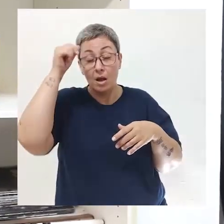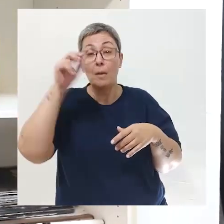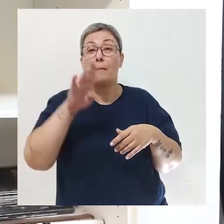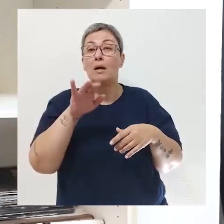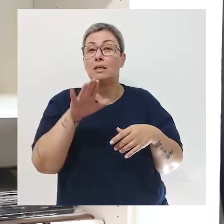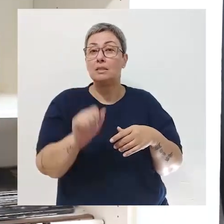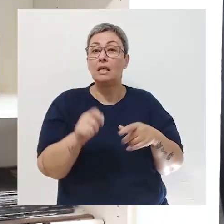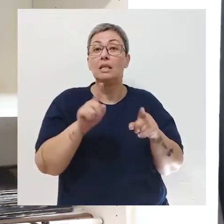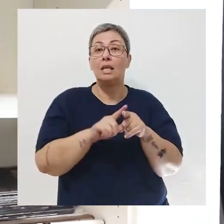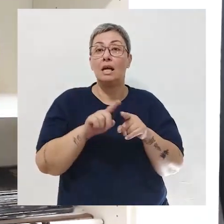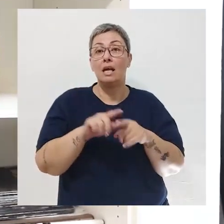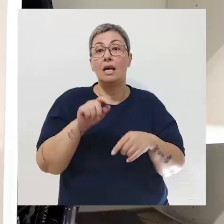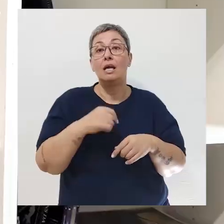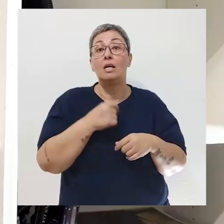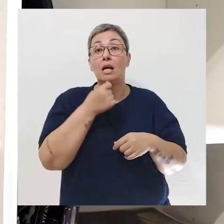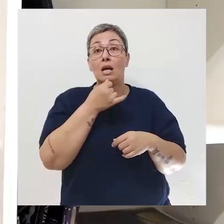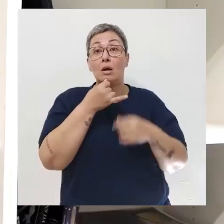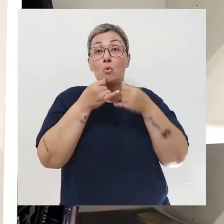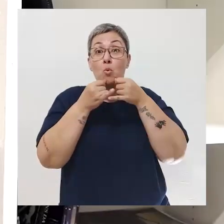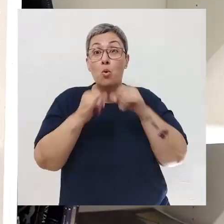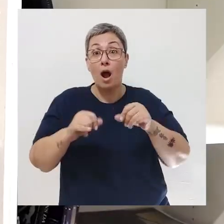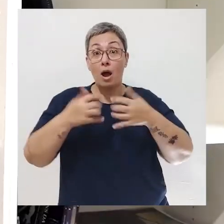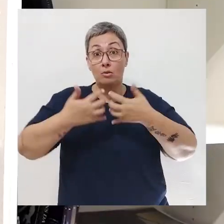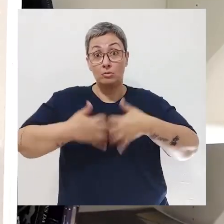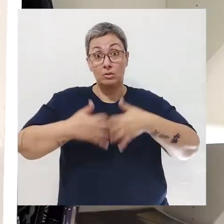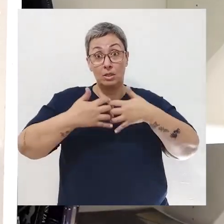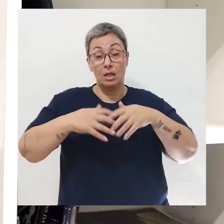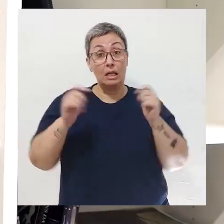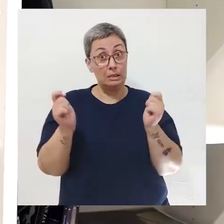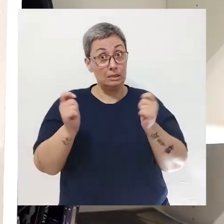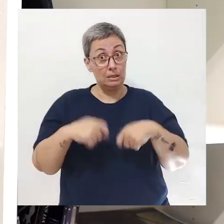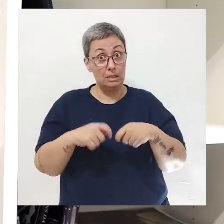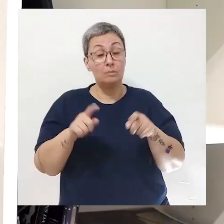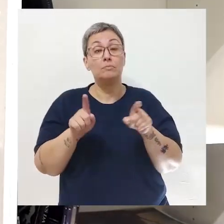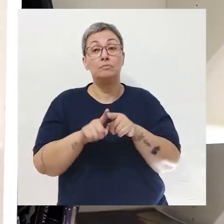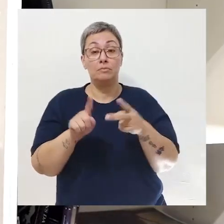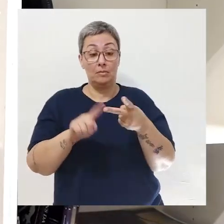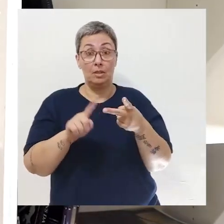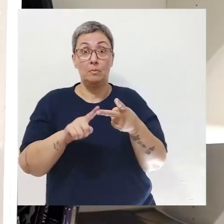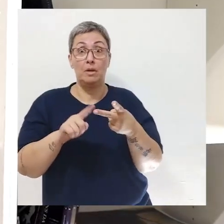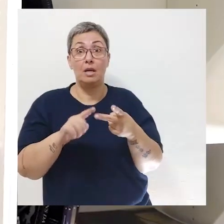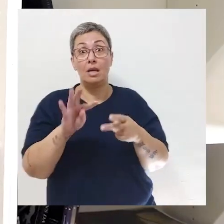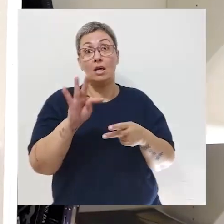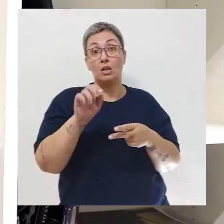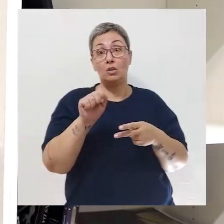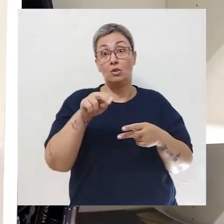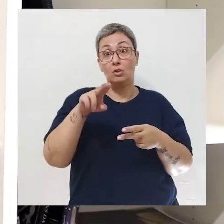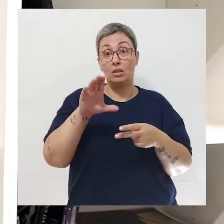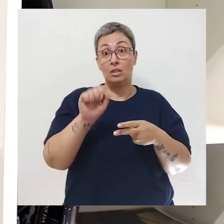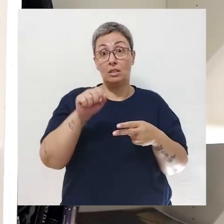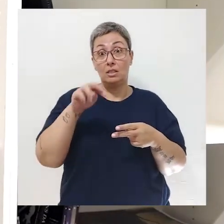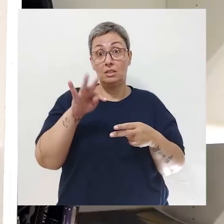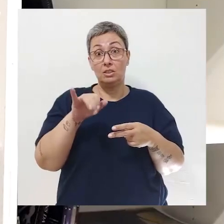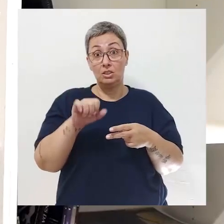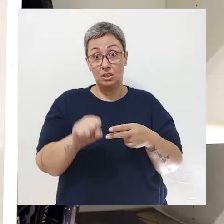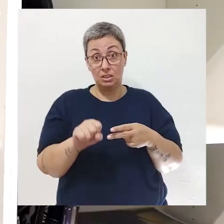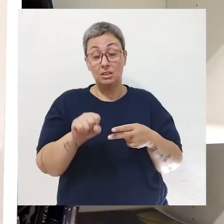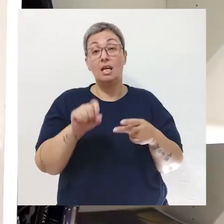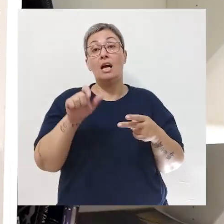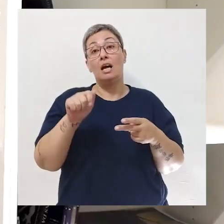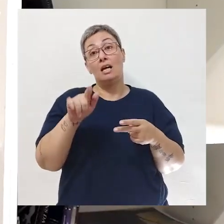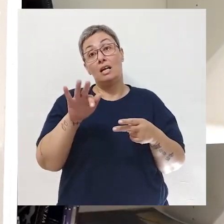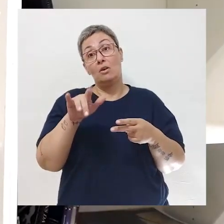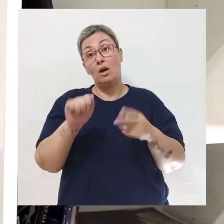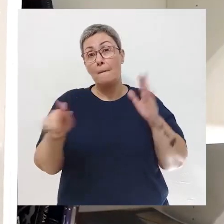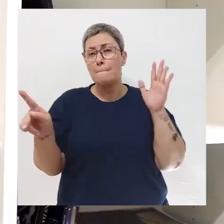grande potencial hidrelétrico. Mais um exemplo é a bacia do Tocantins-Araguaia, bacia